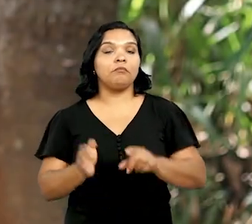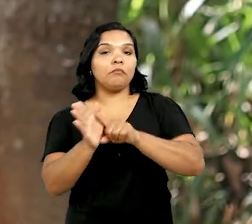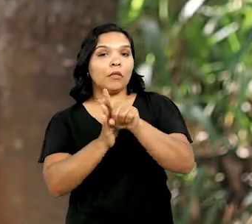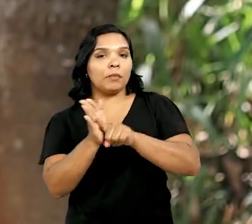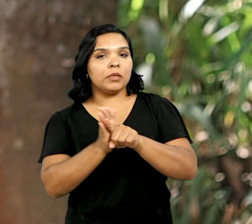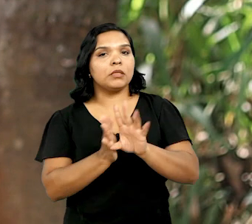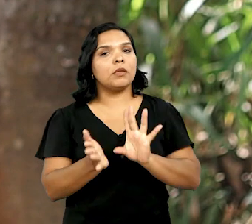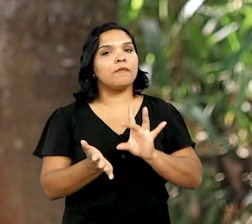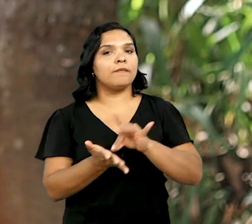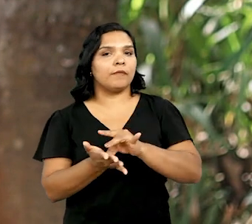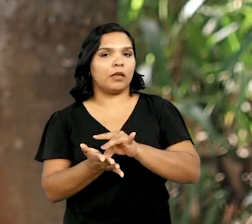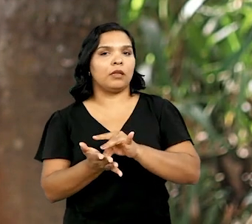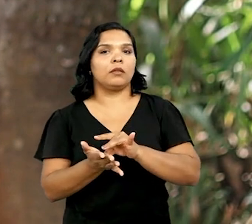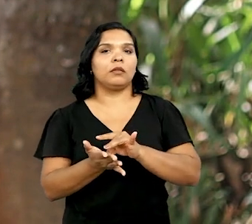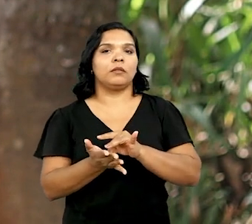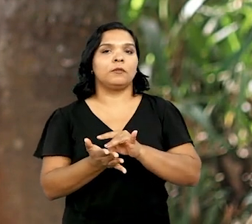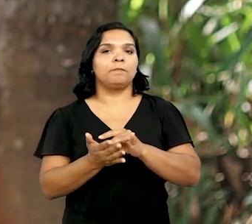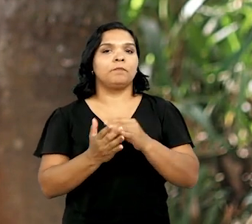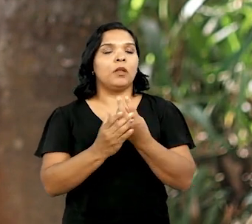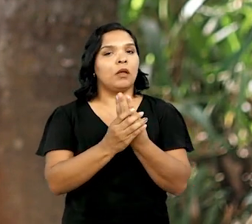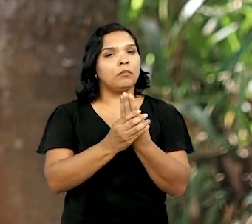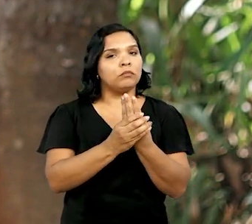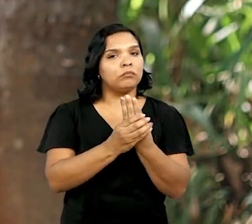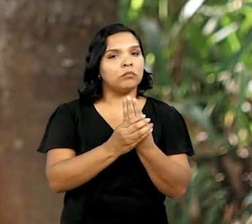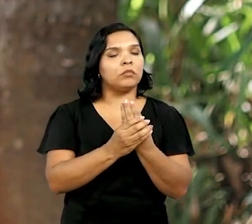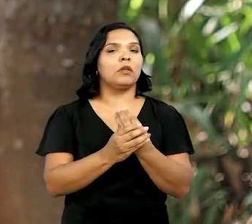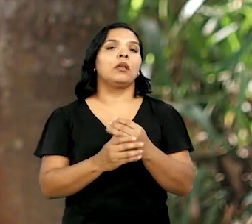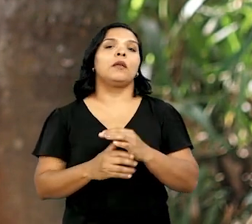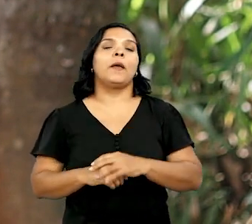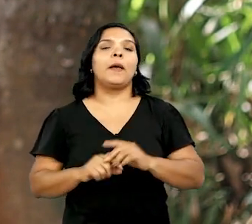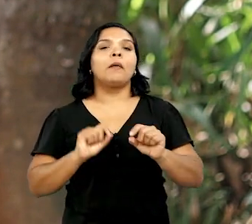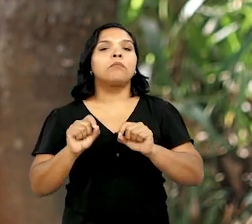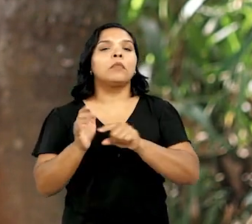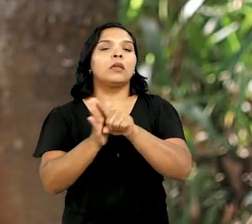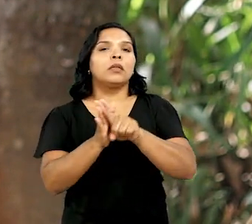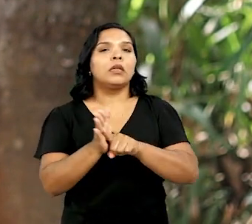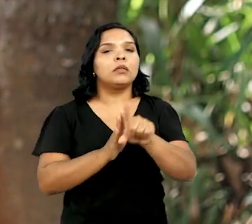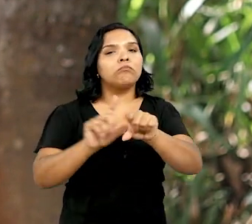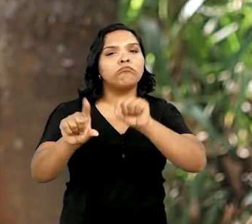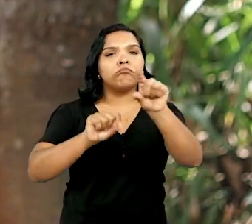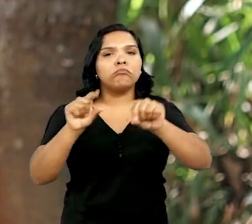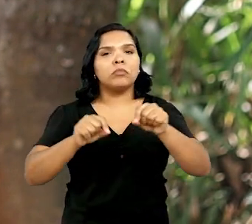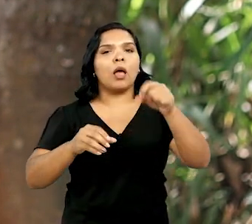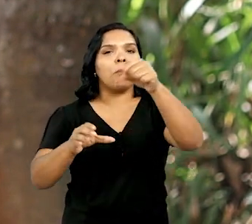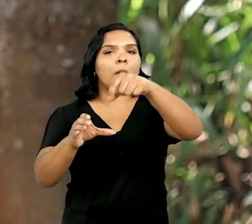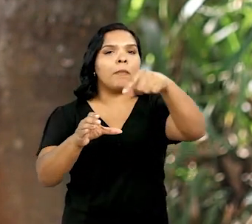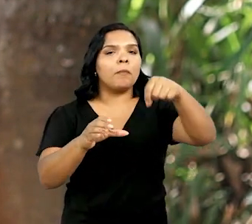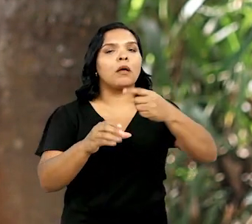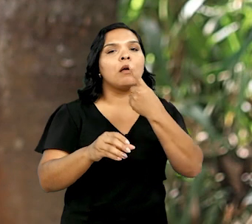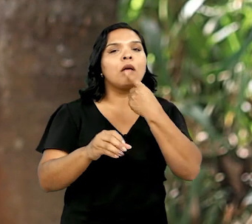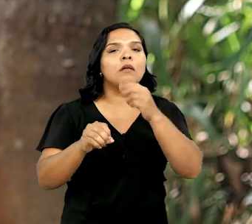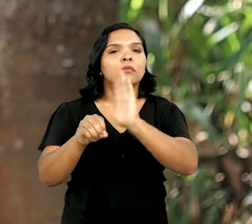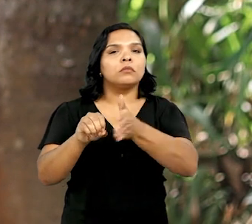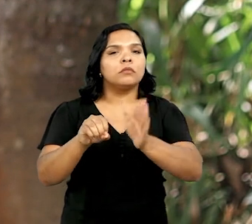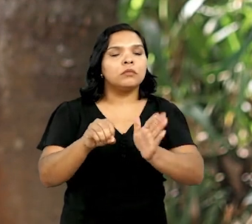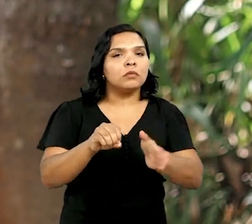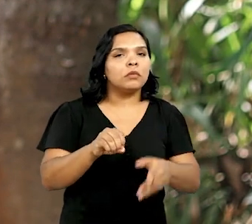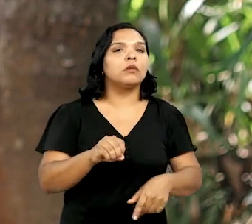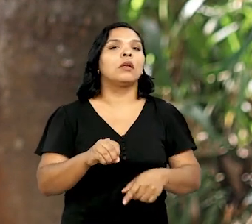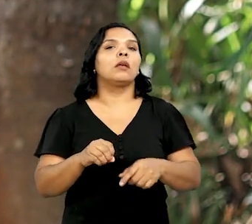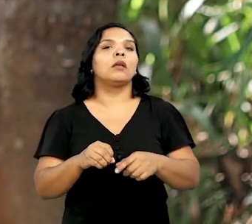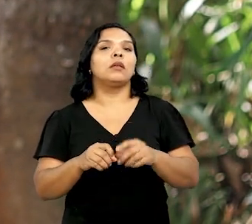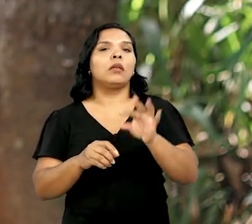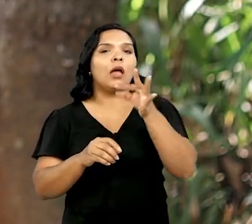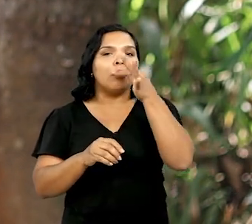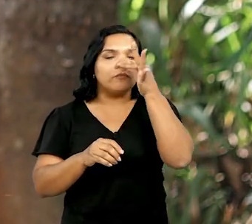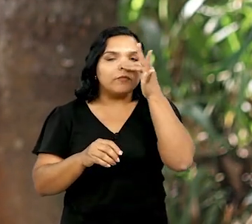Uma pesquisa realizada pela Universidade Estadual da Bahia, campus de Juazeiro, analisa alternativas para o cultivo de tomate e manjericão com